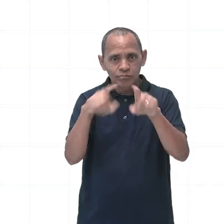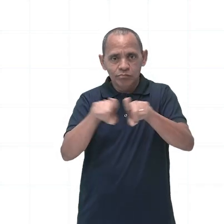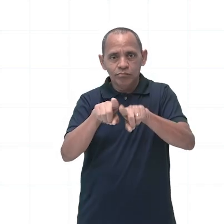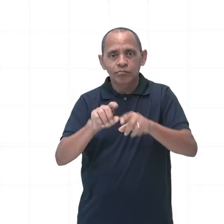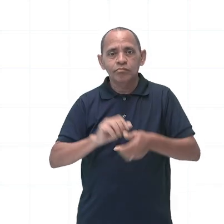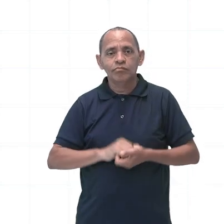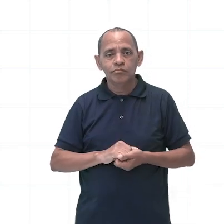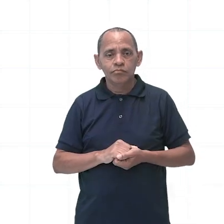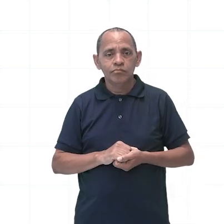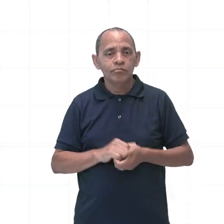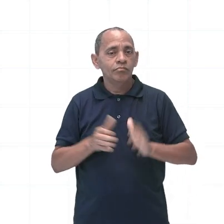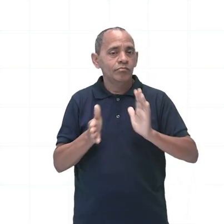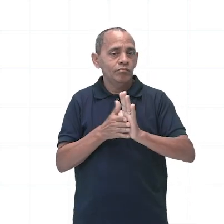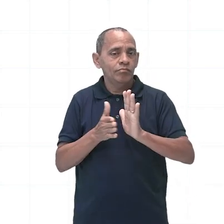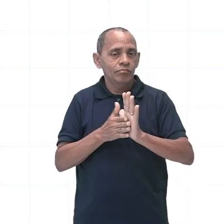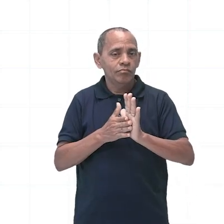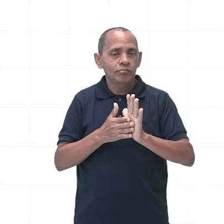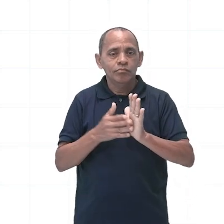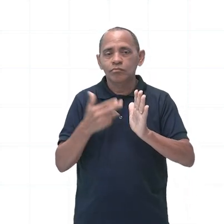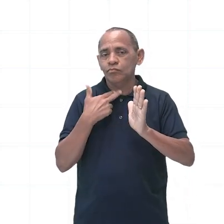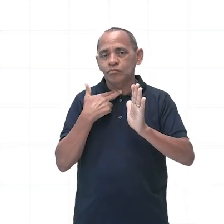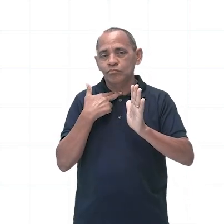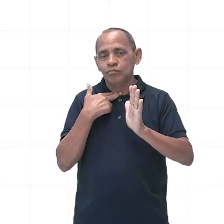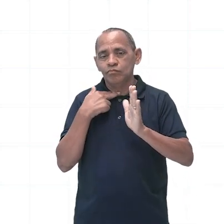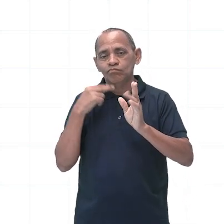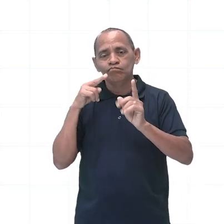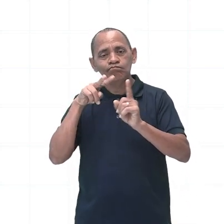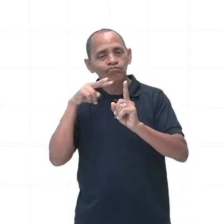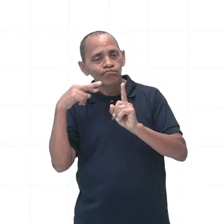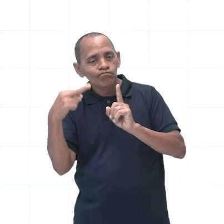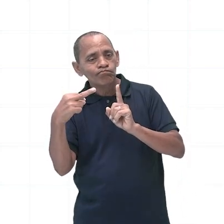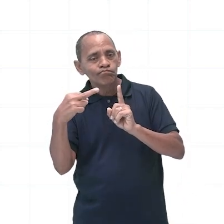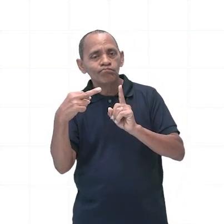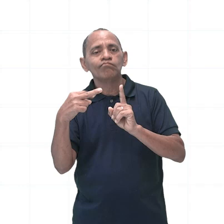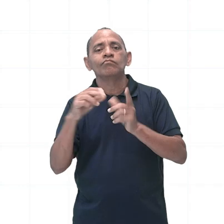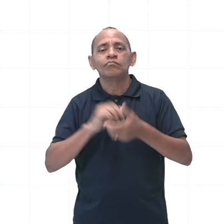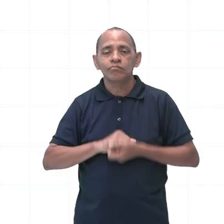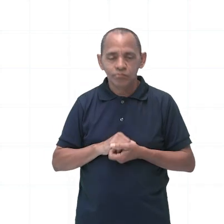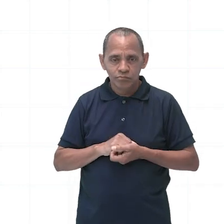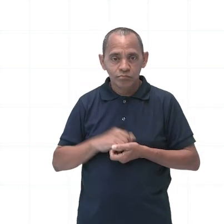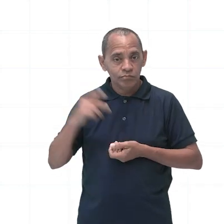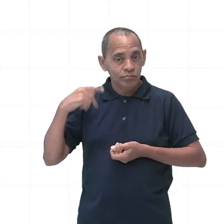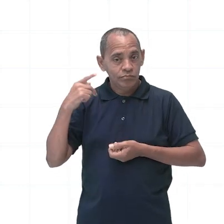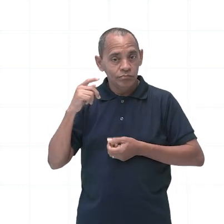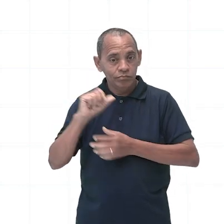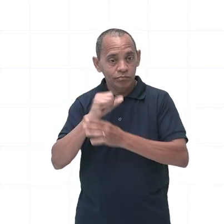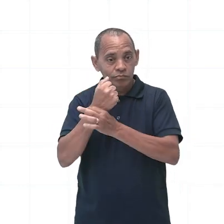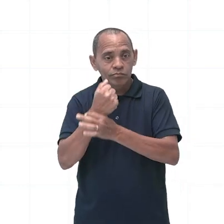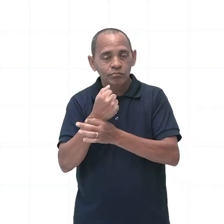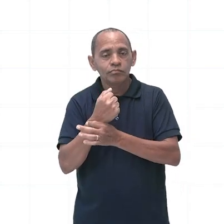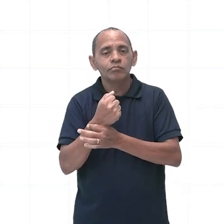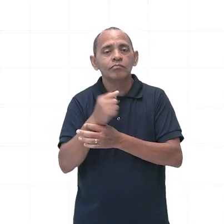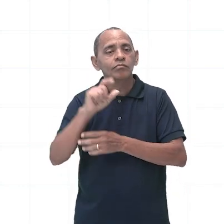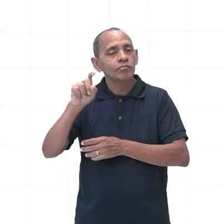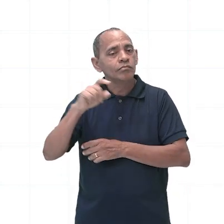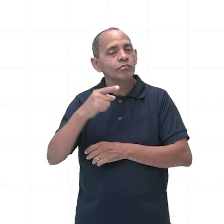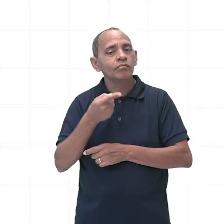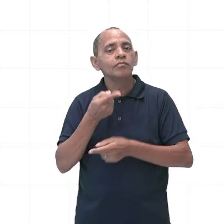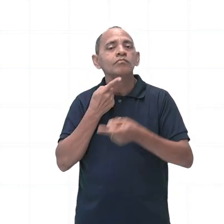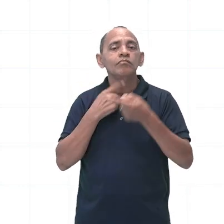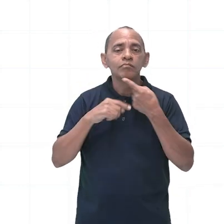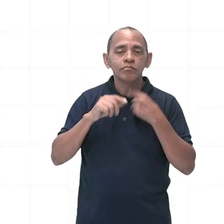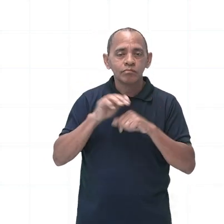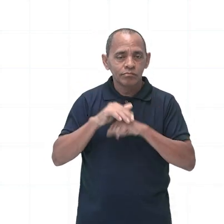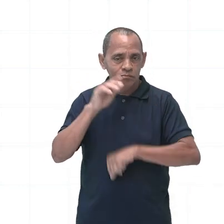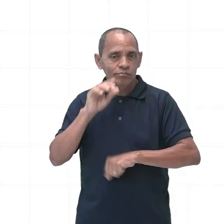A proposta não deve ser vista como uma política de segurança. Quem deseja mais segurança deve